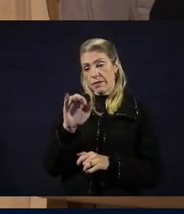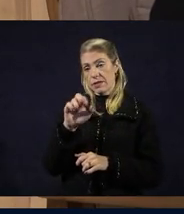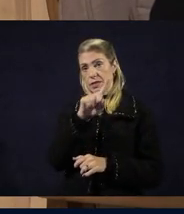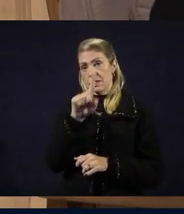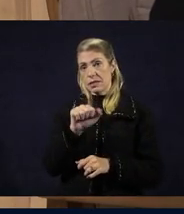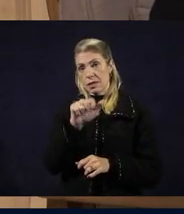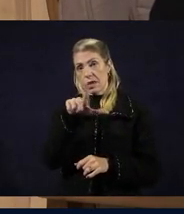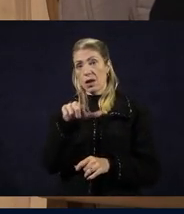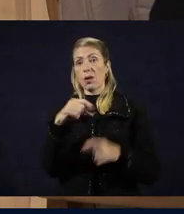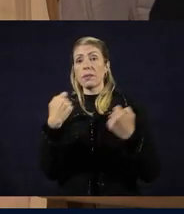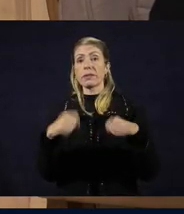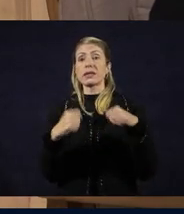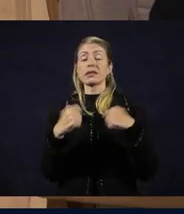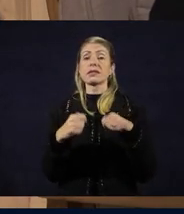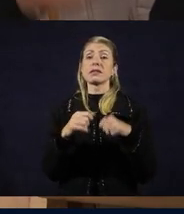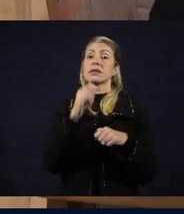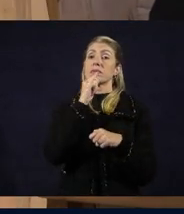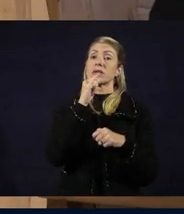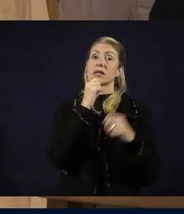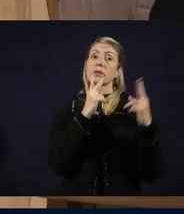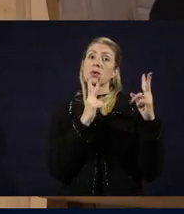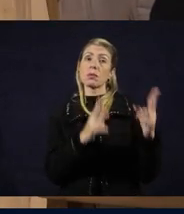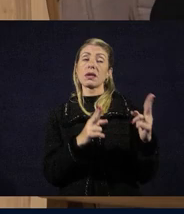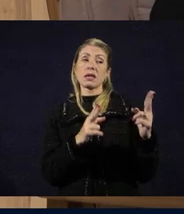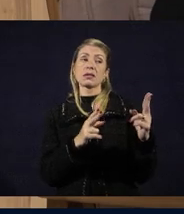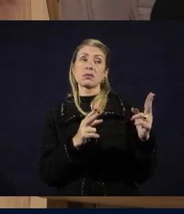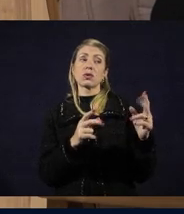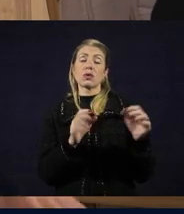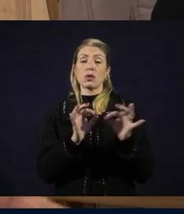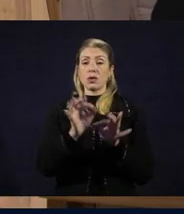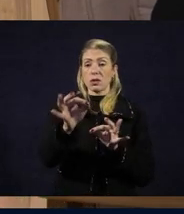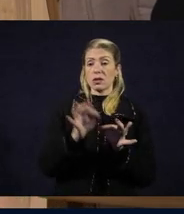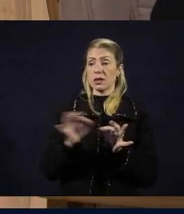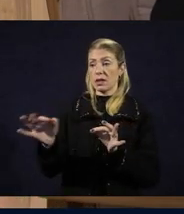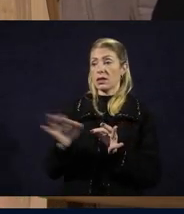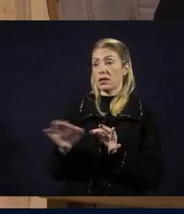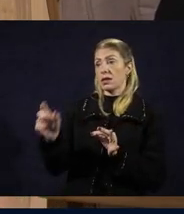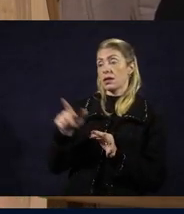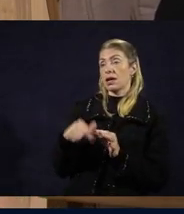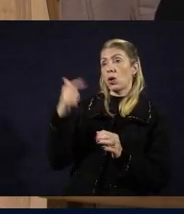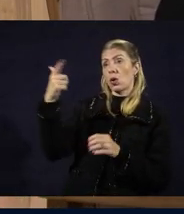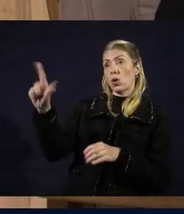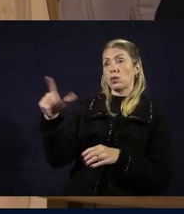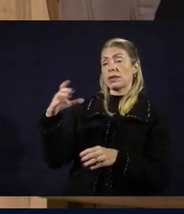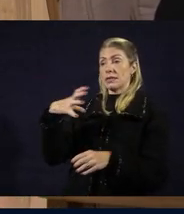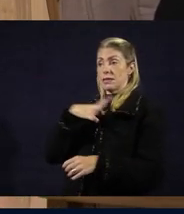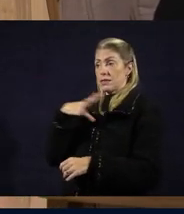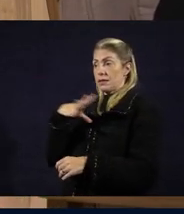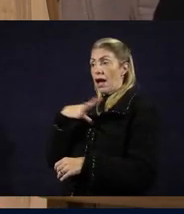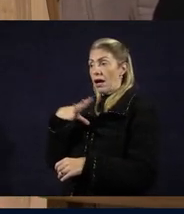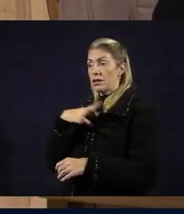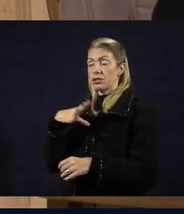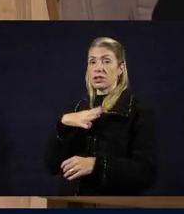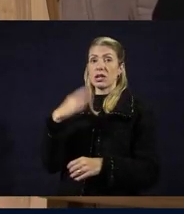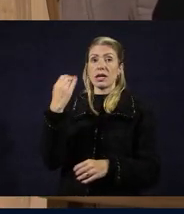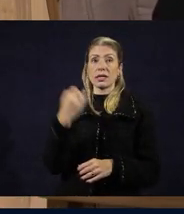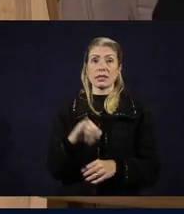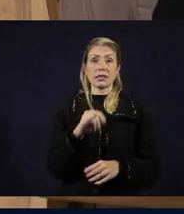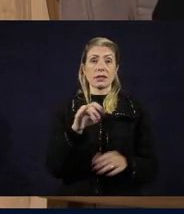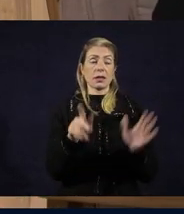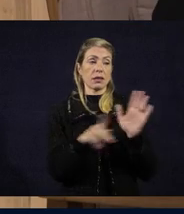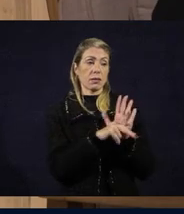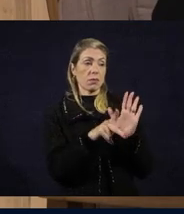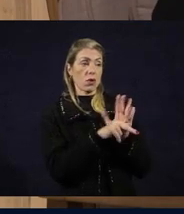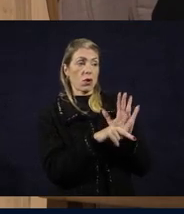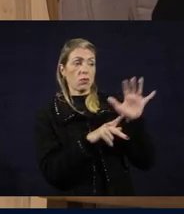o hectar em illinoi o mesmo preço de área em na Baixa Grande do